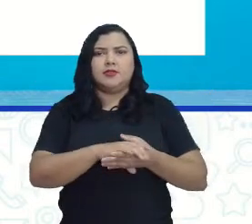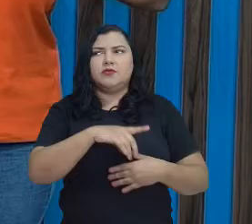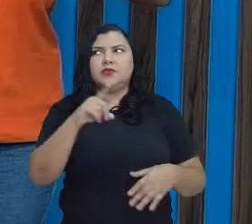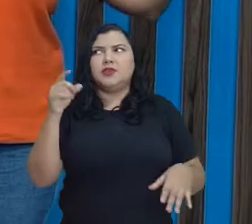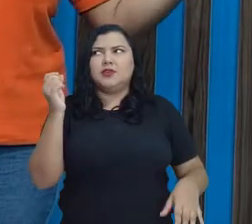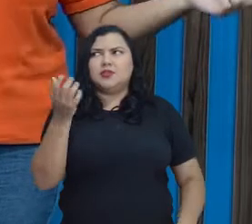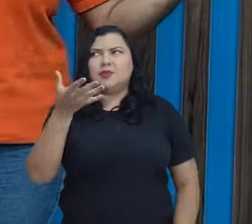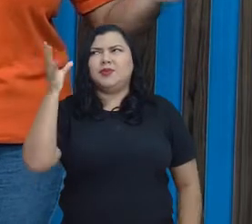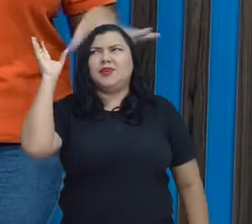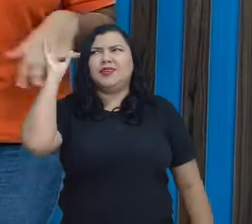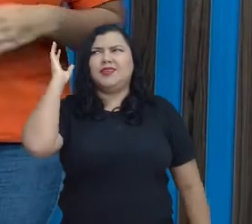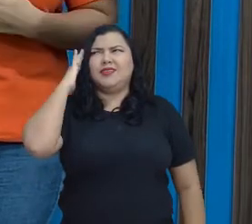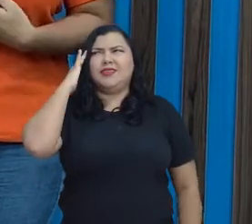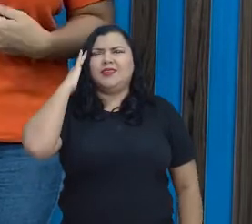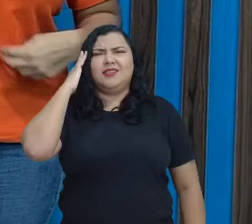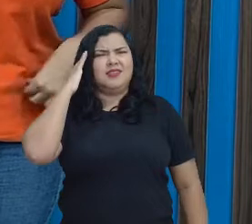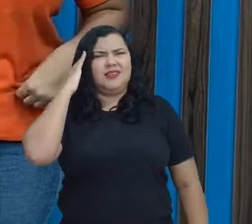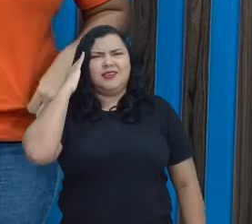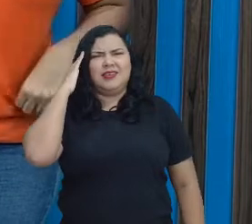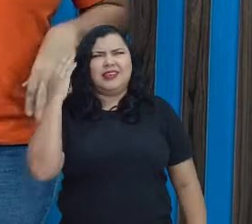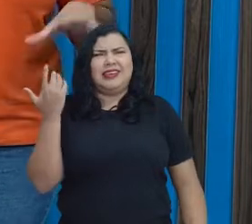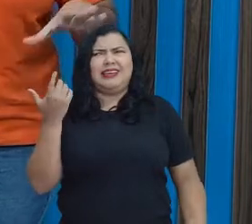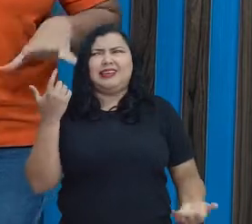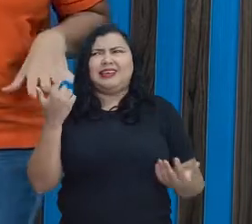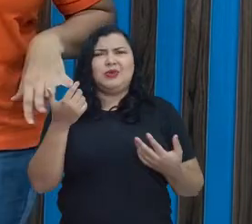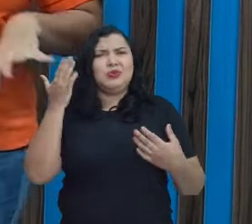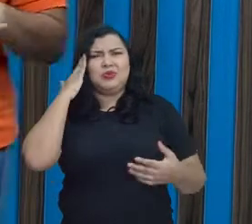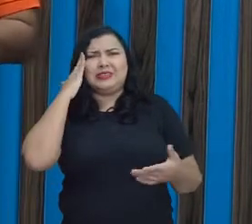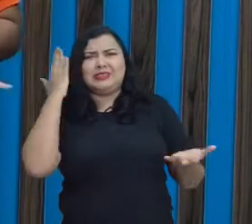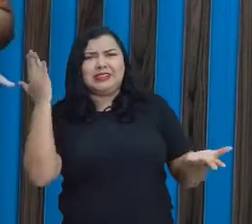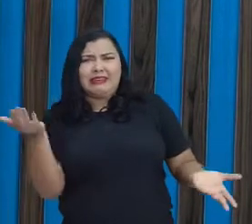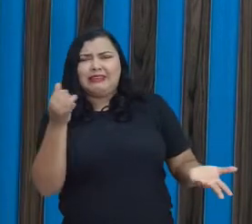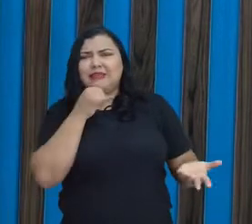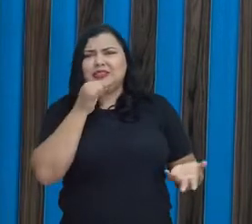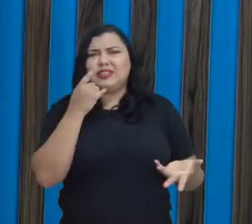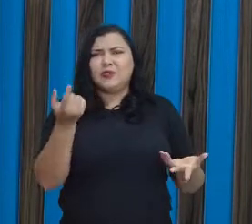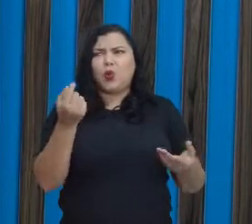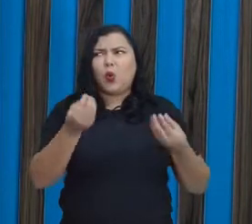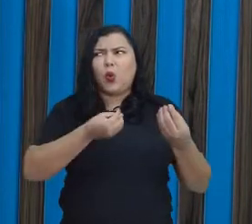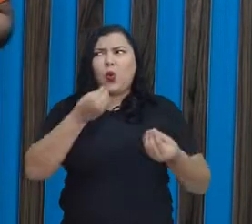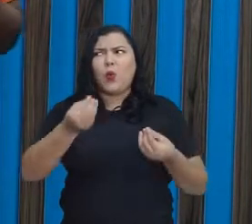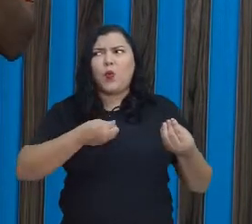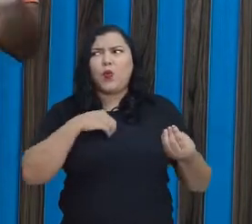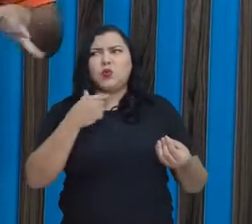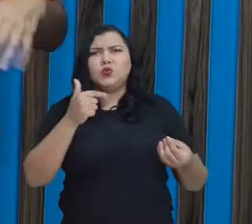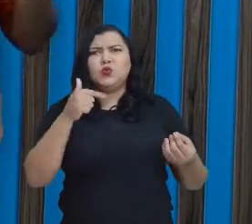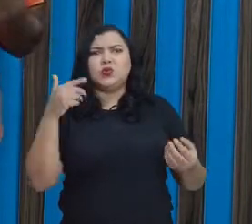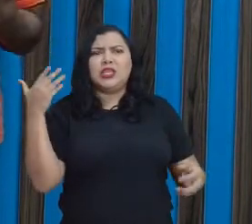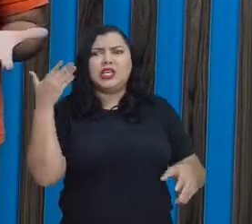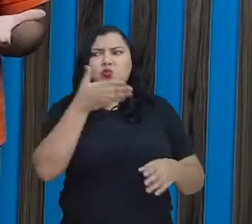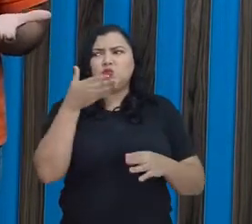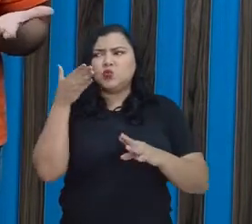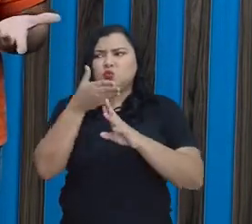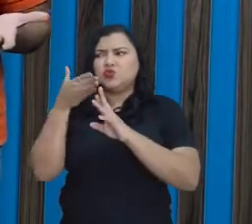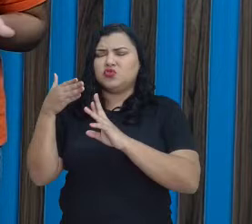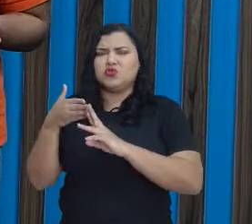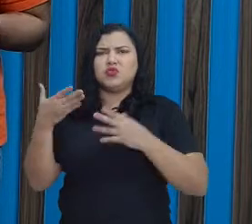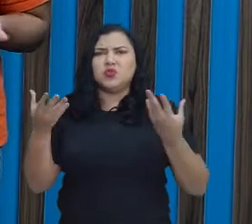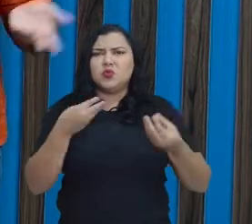coisa abstratíssima, algo que vocês nunca vão entender. Ou como assim não tem sujeito, se tudo tem